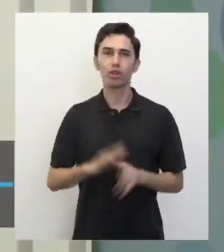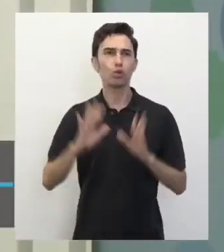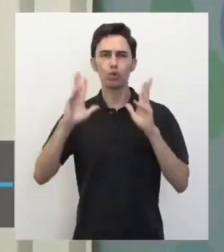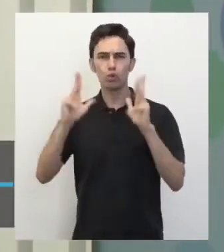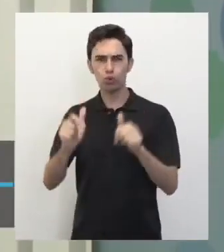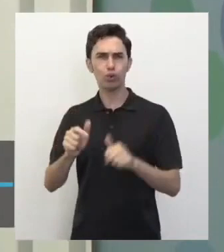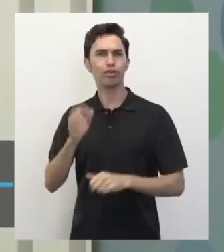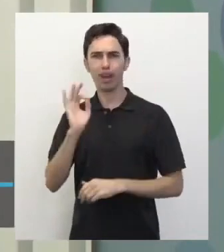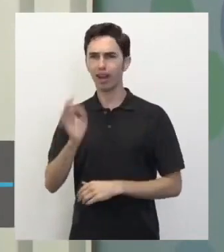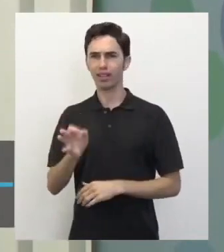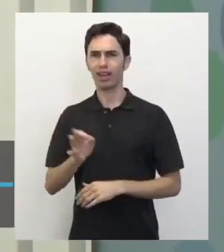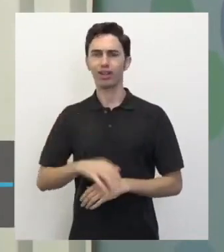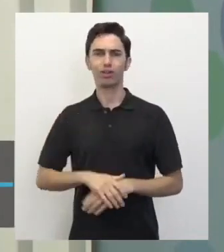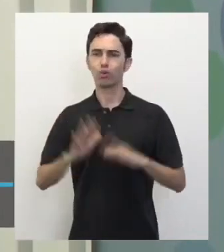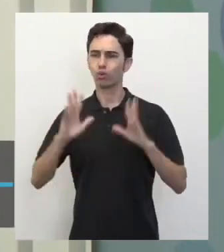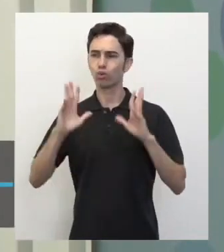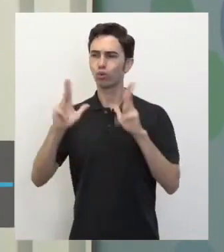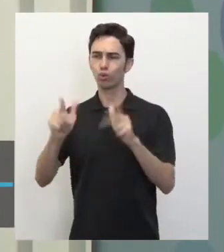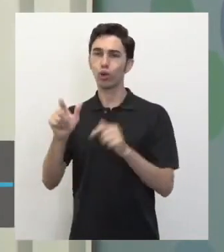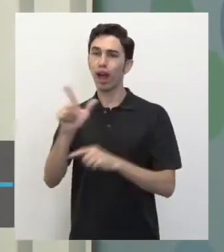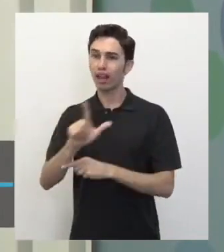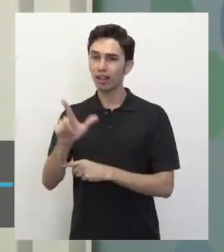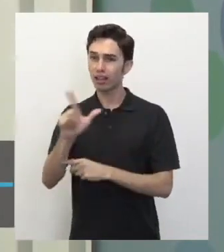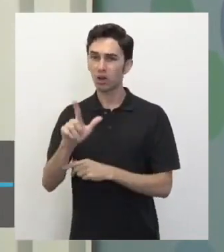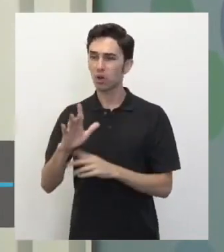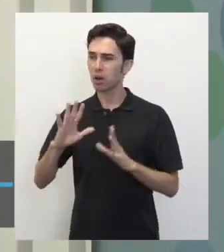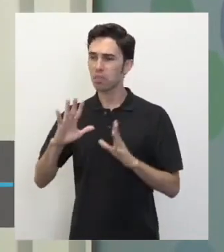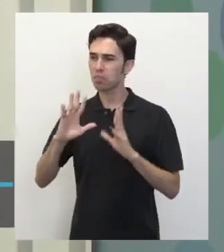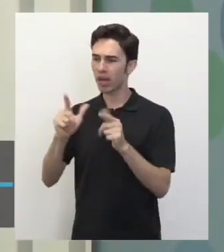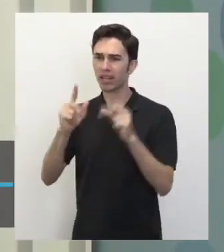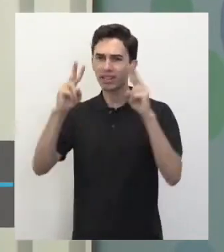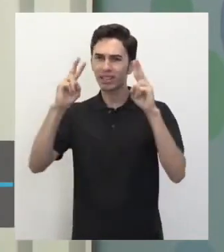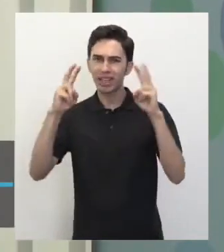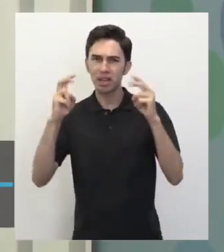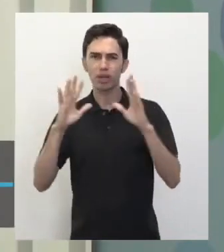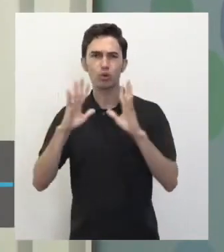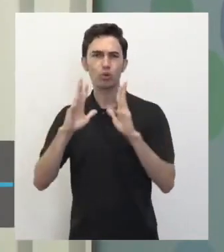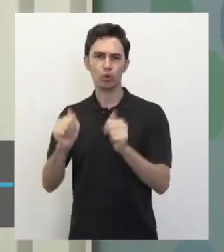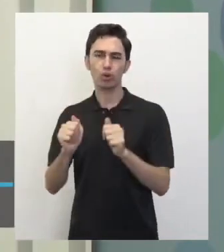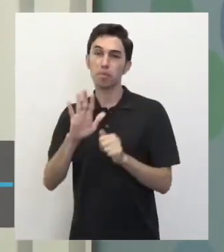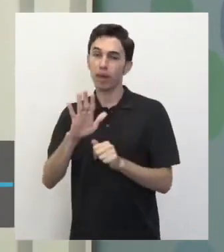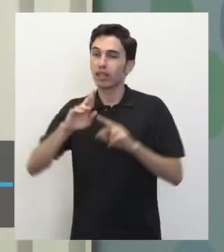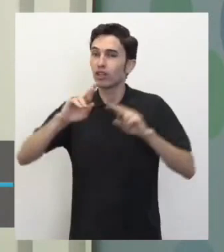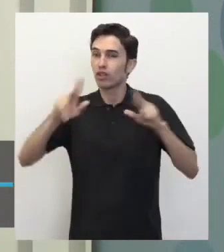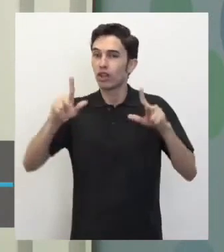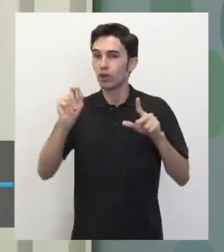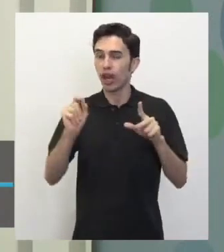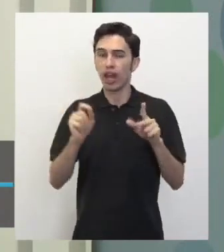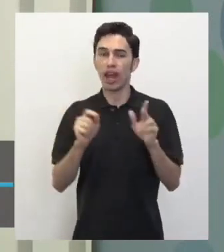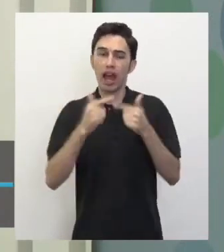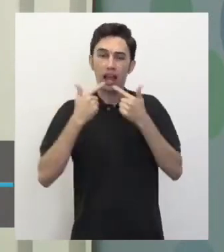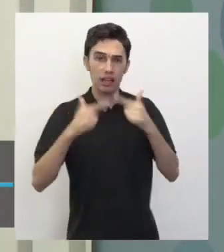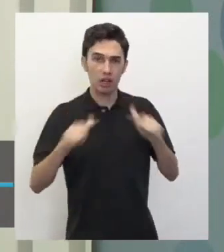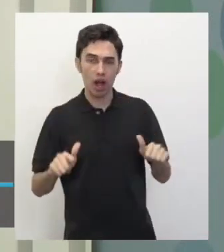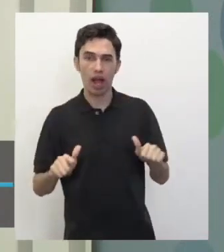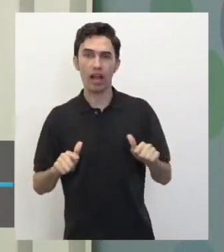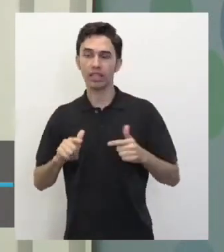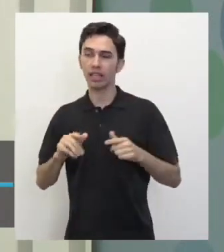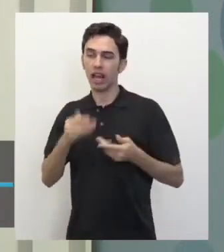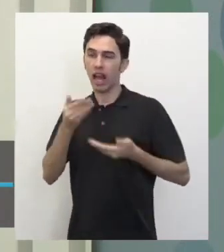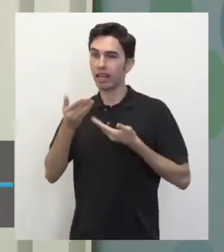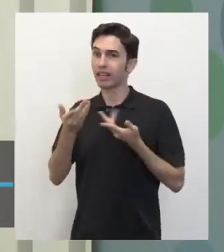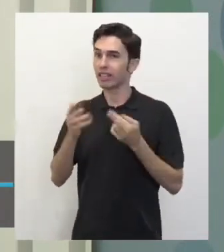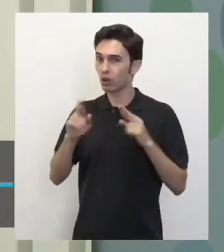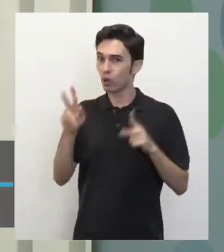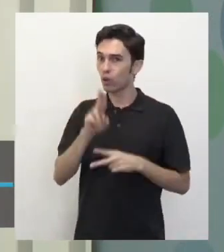certo também. Tudo. A literatura, ela abarca tudo. A questão é o tratamento que é dado à linguagem. Num texto